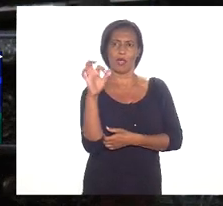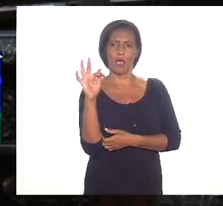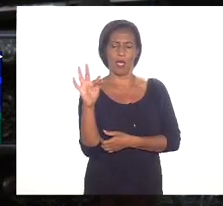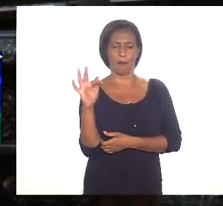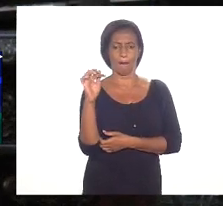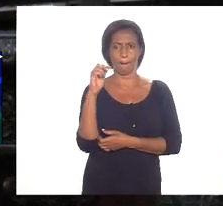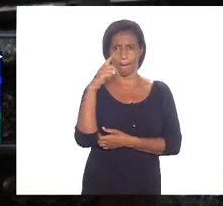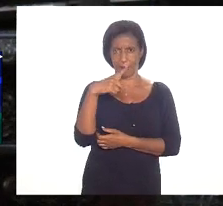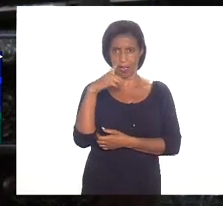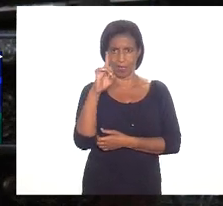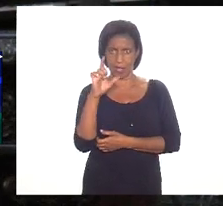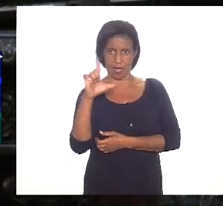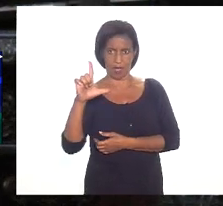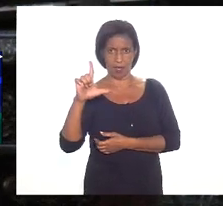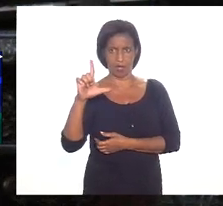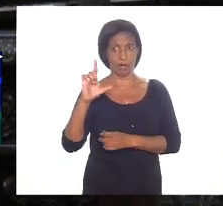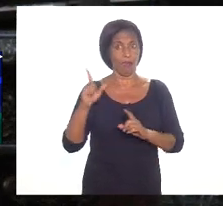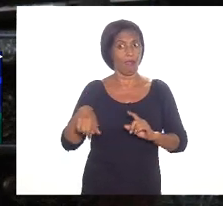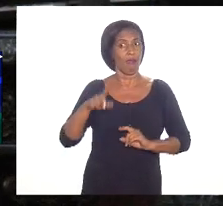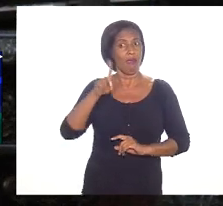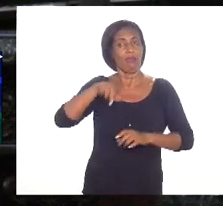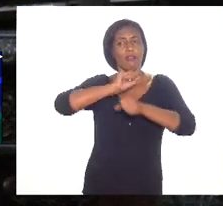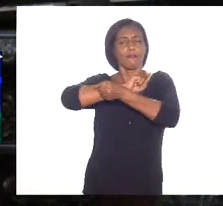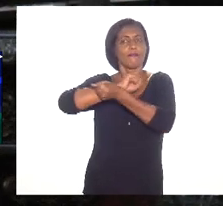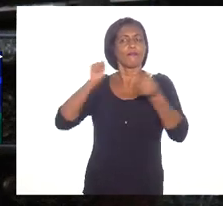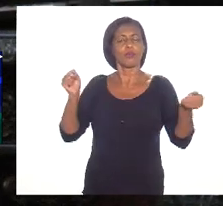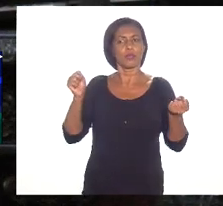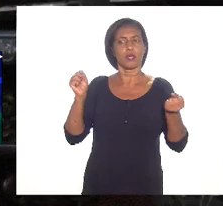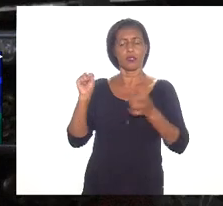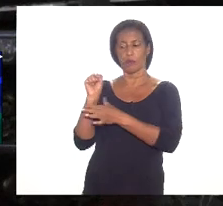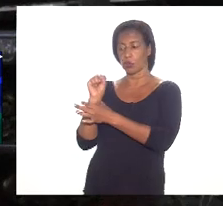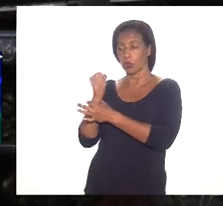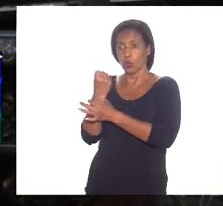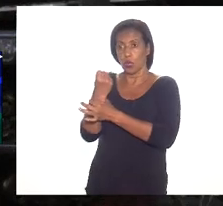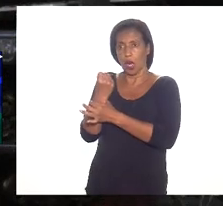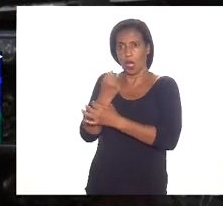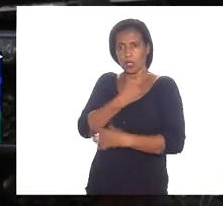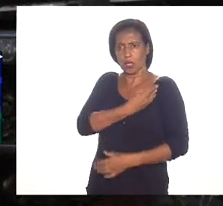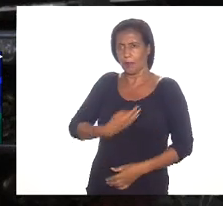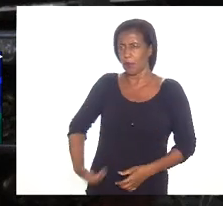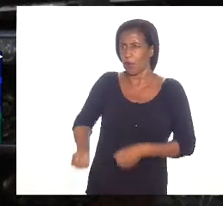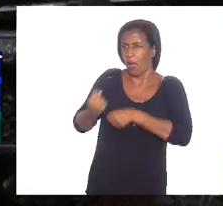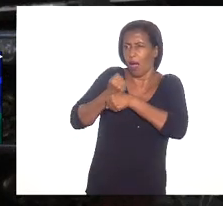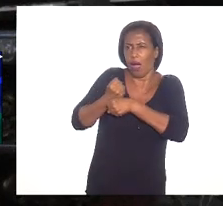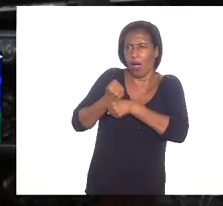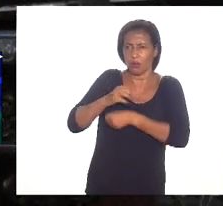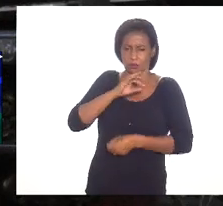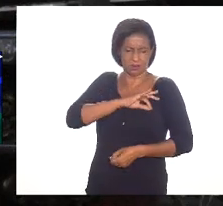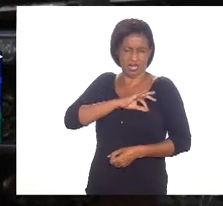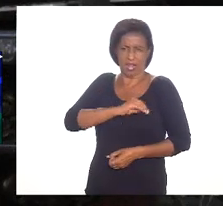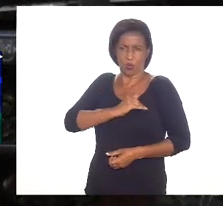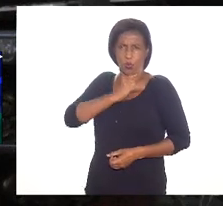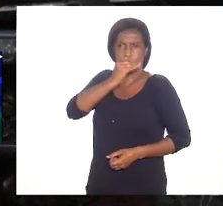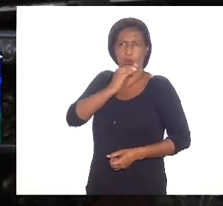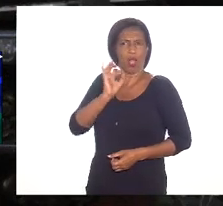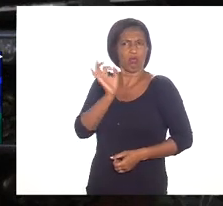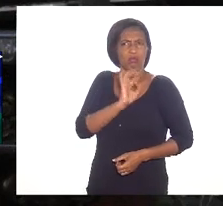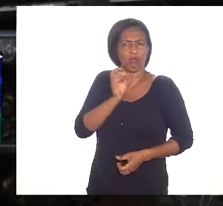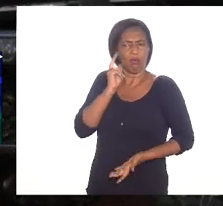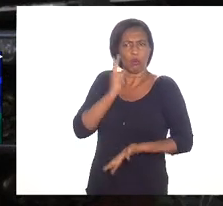e é impossível área de segurança pública ficar anos e anos sem aumento